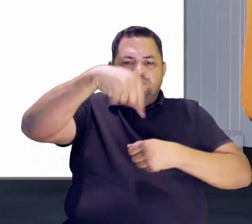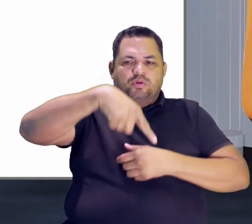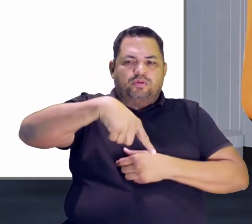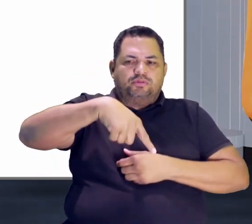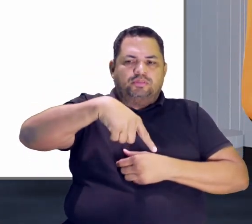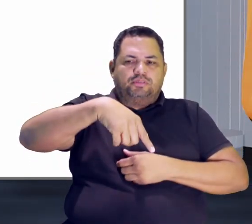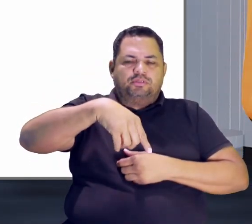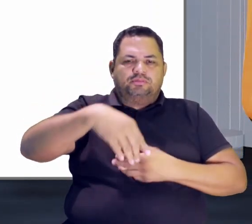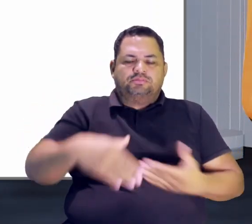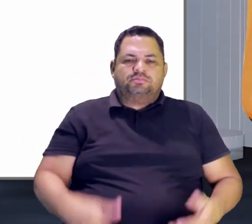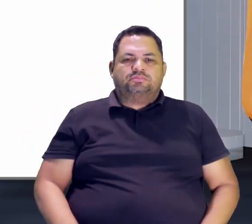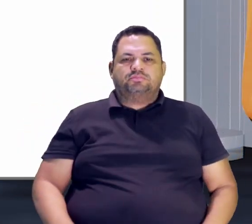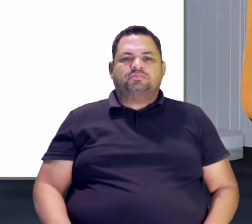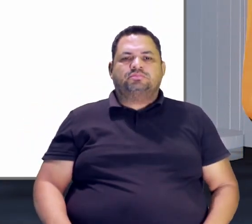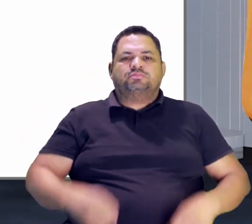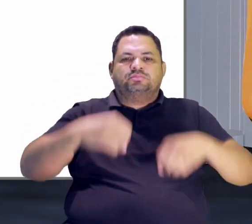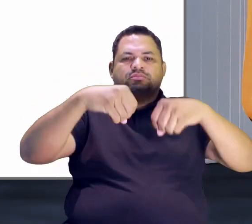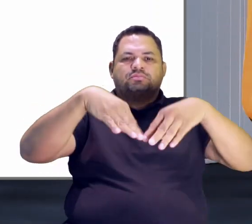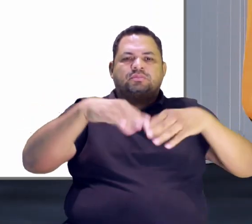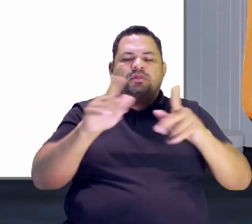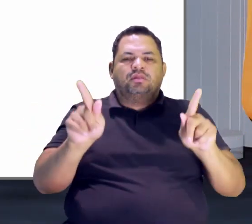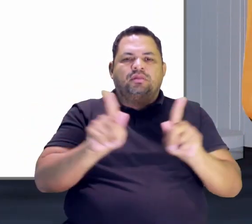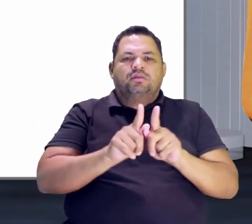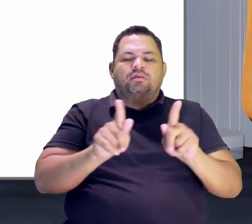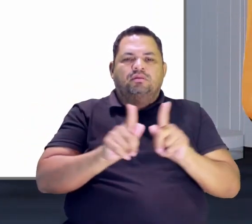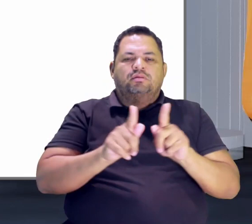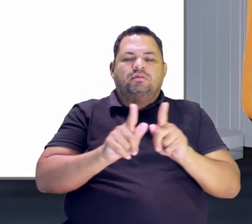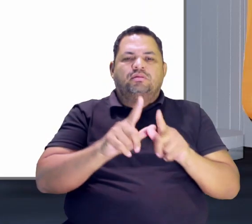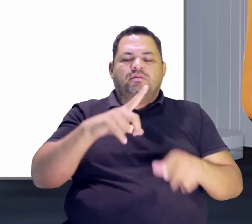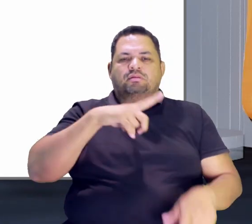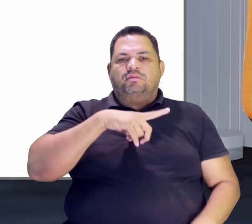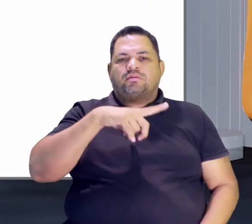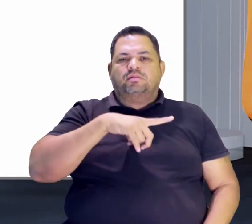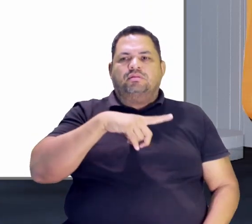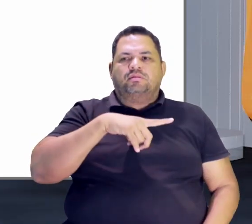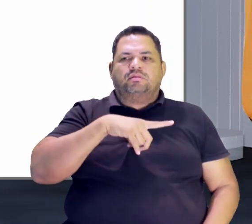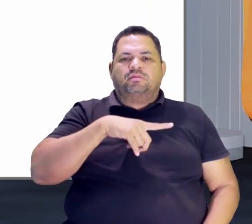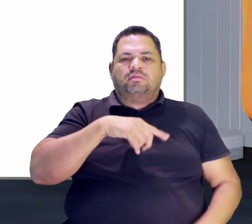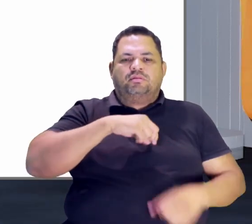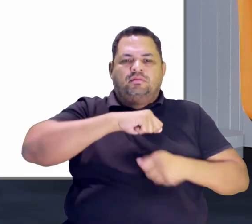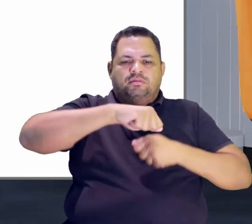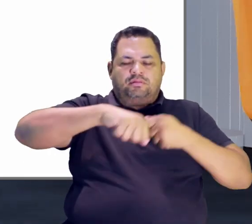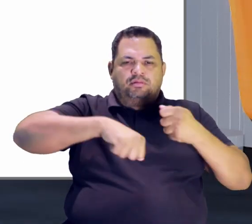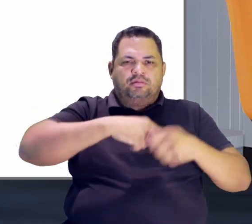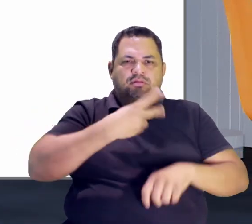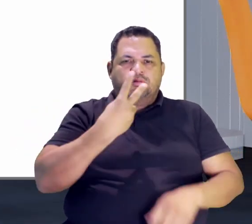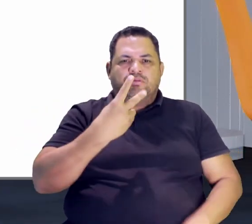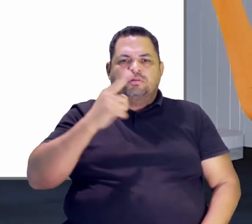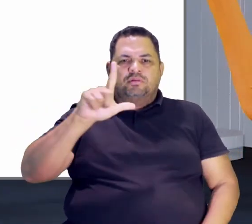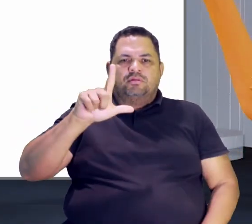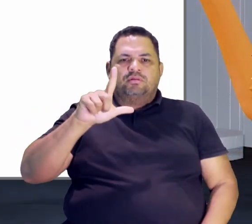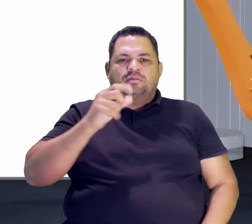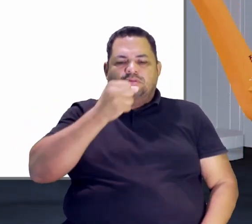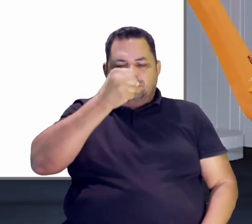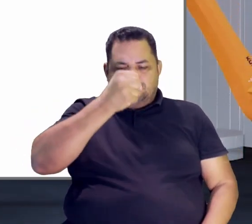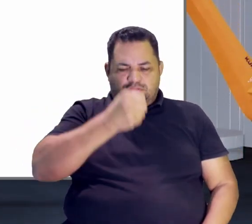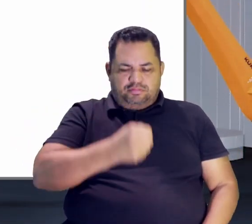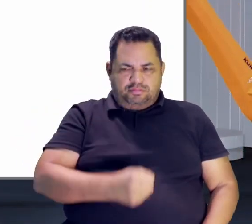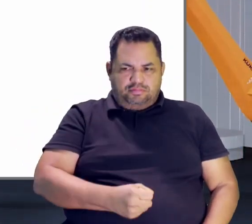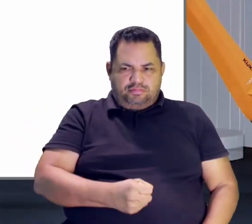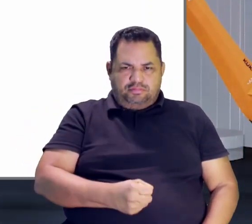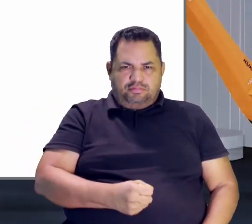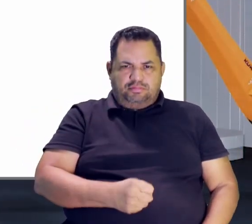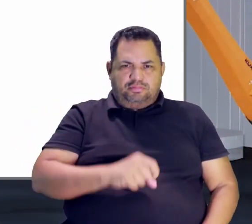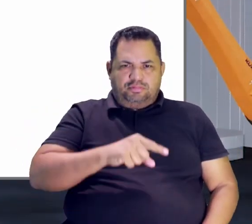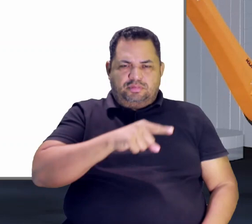a ação da gravidade, aquele que tem amarrado os 2 litros, ele vai puxar e vai fazer